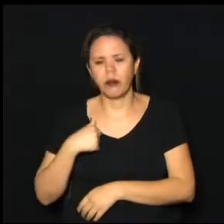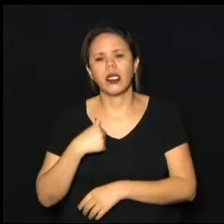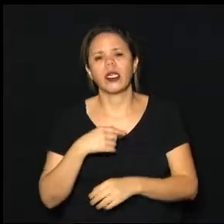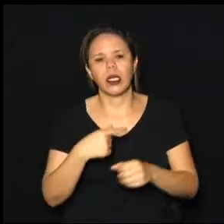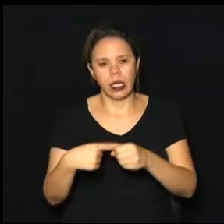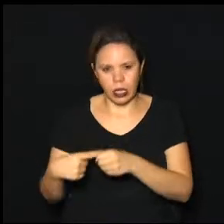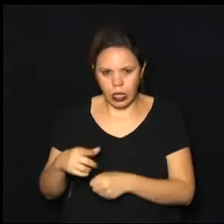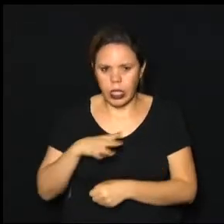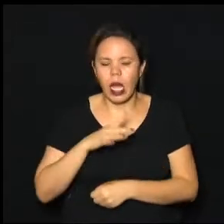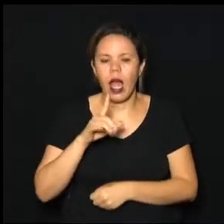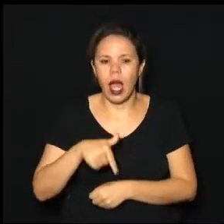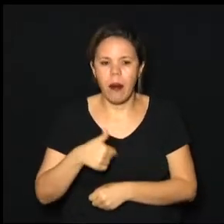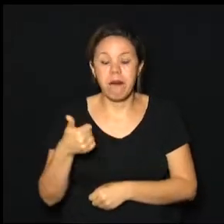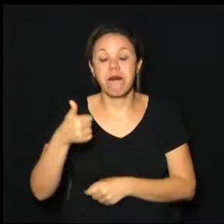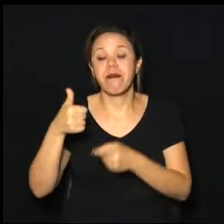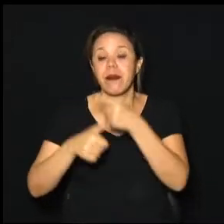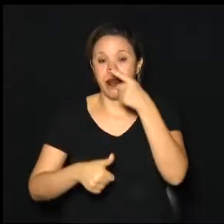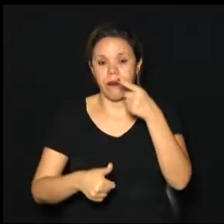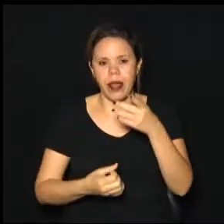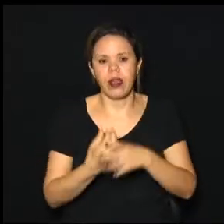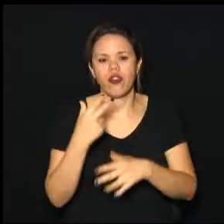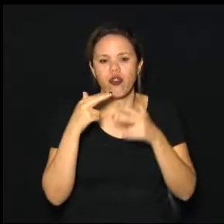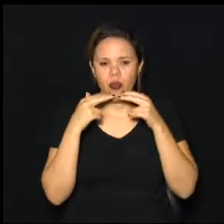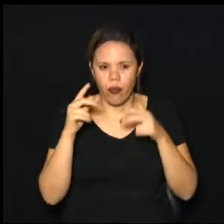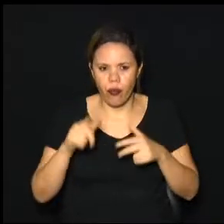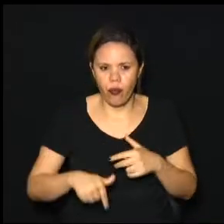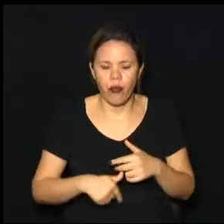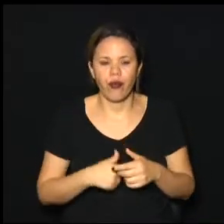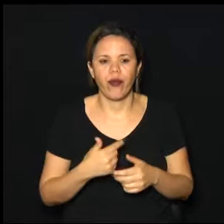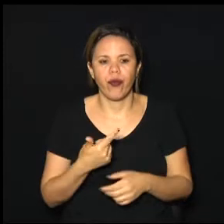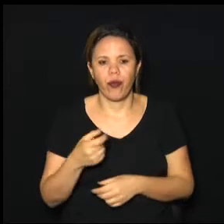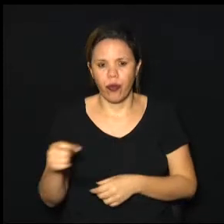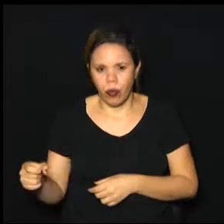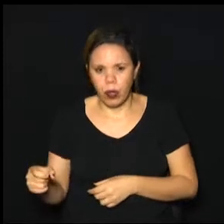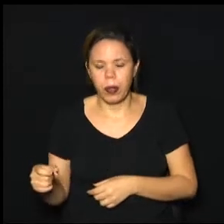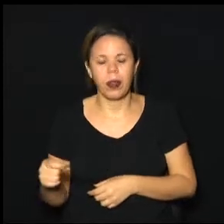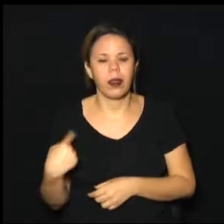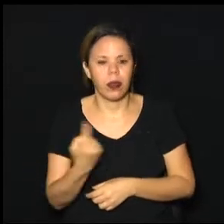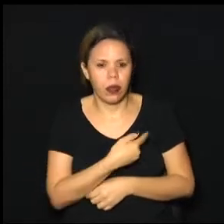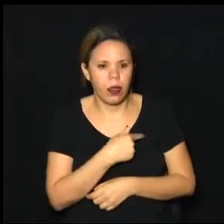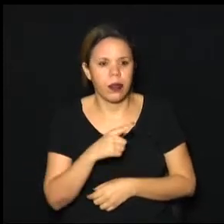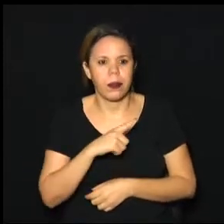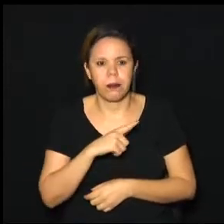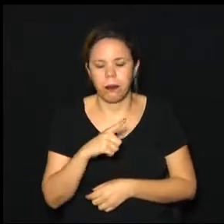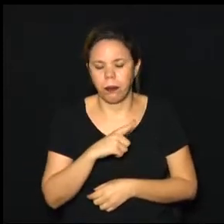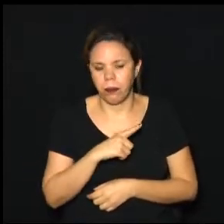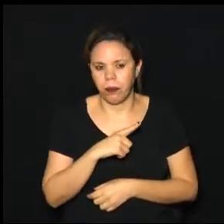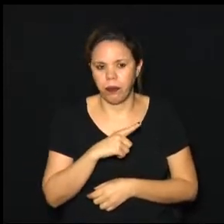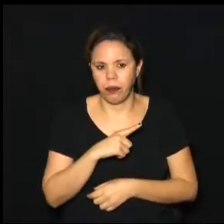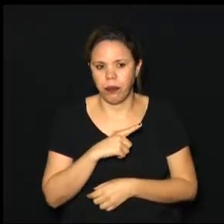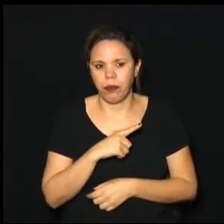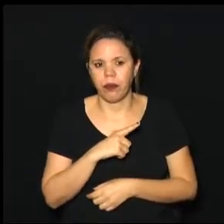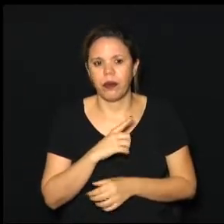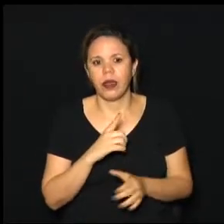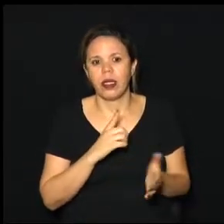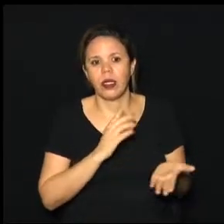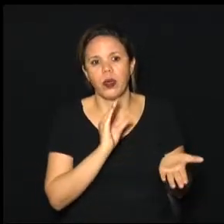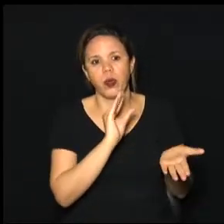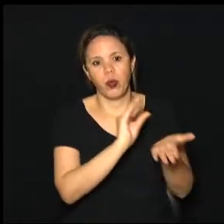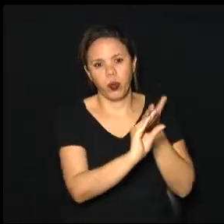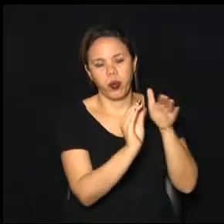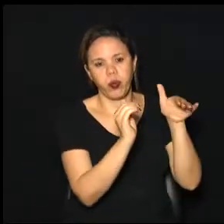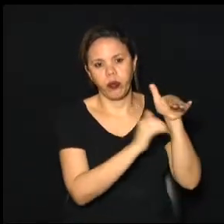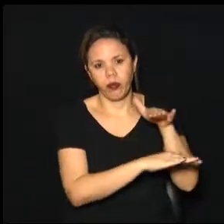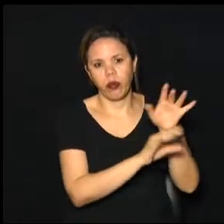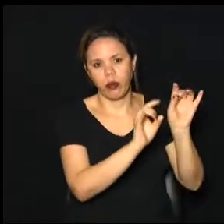é novidade. Pela primeira vez, nas eleições de 2020, nós teremos o Fundo Especial de Financiamento